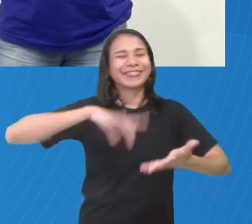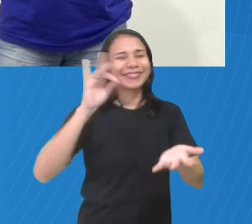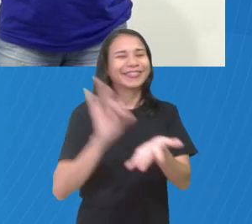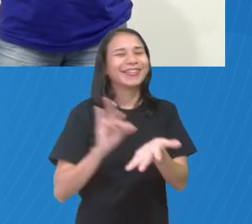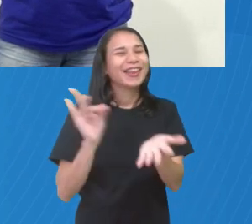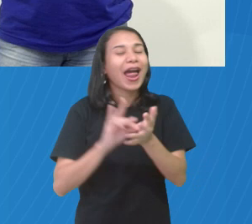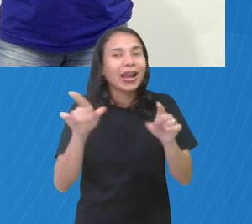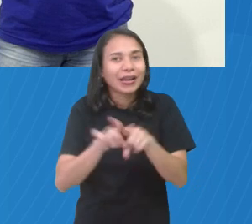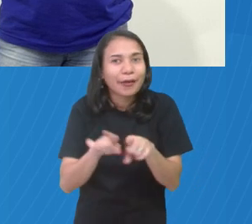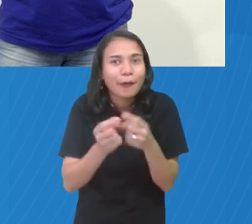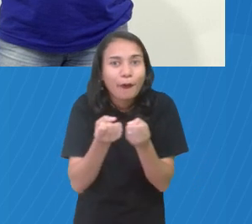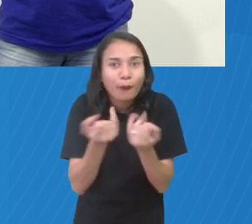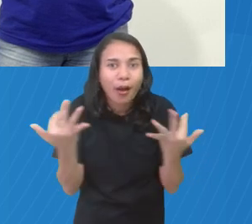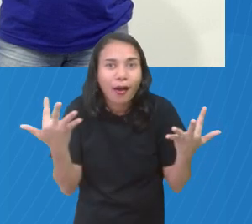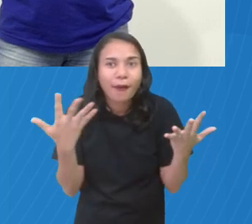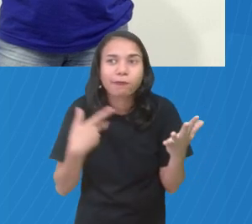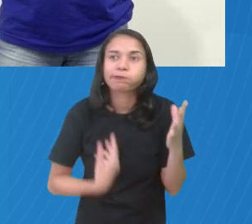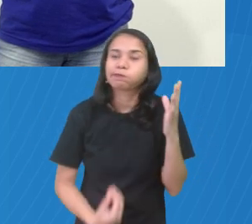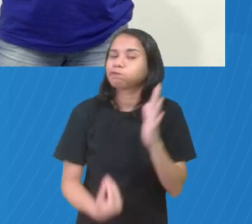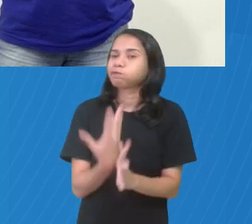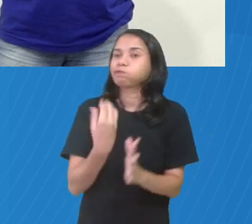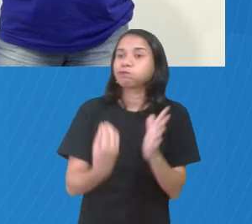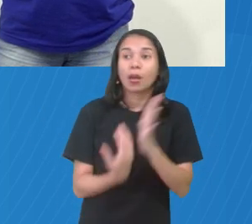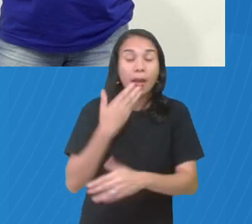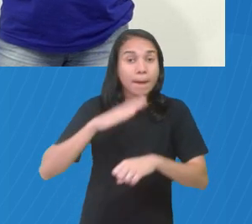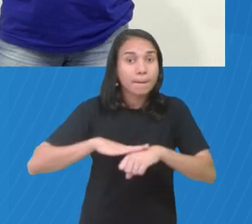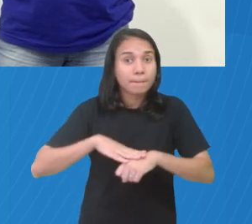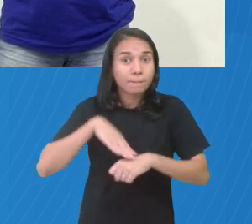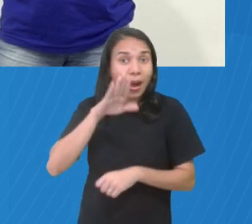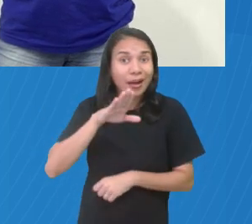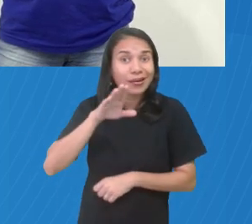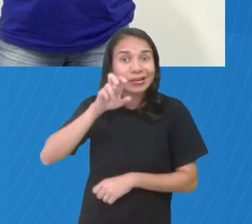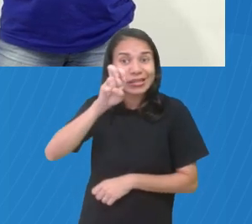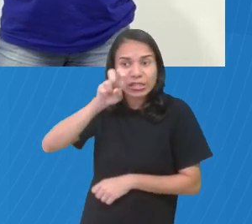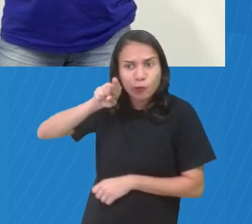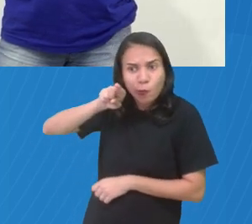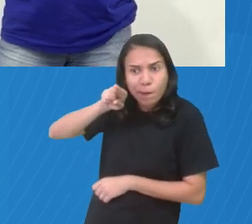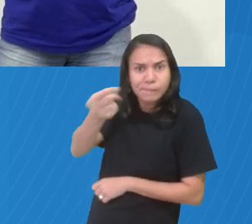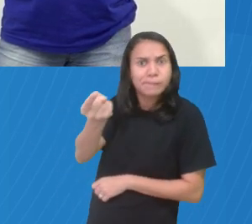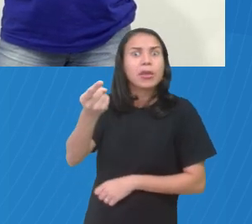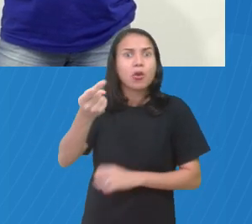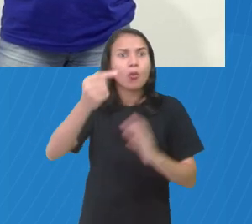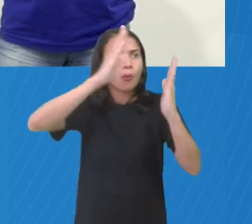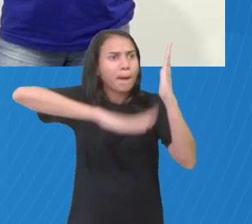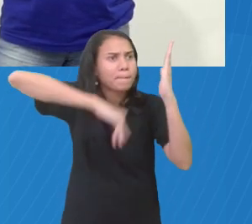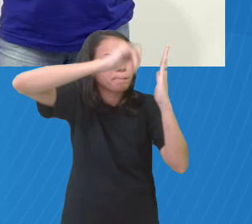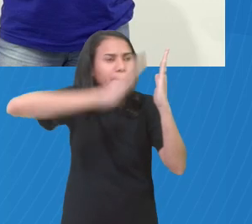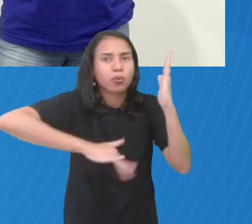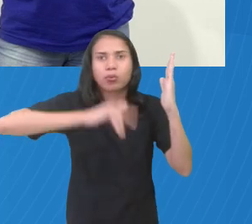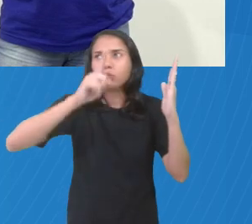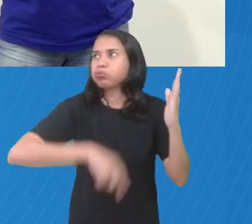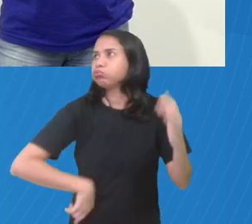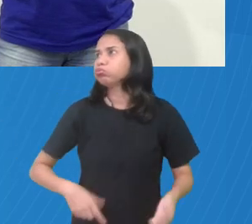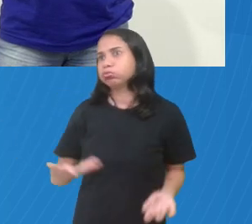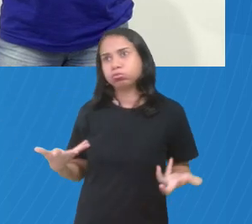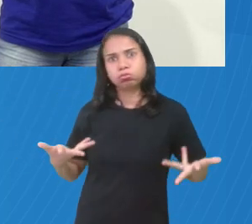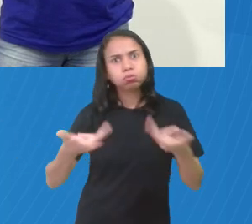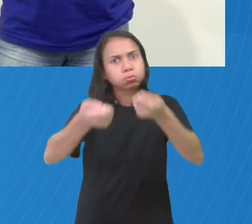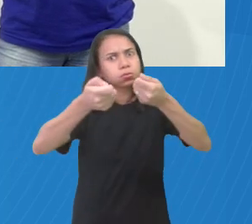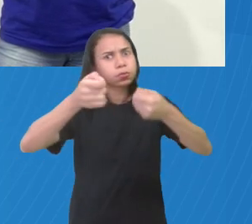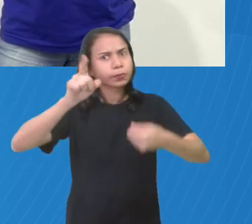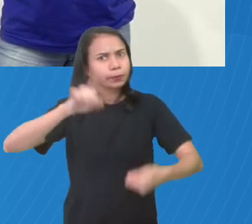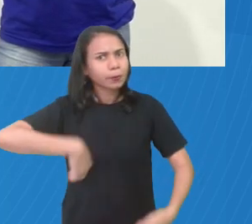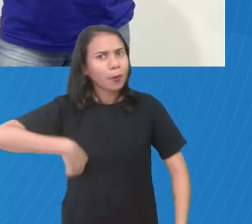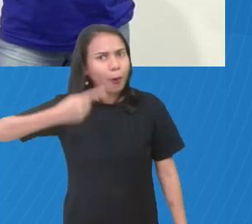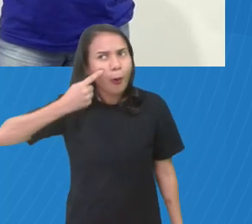E olha quantas obras ele produziu, né? Mais de 5.000 obras. Era uma máquina, né? Vamos